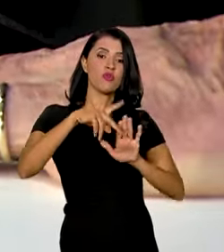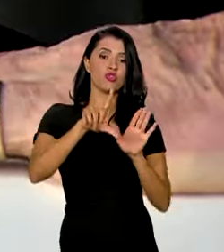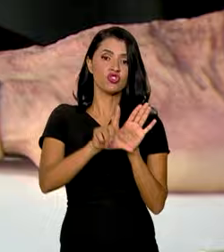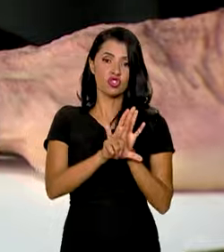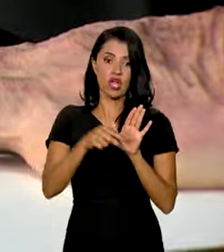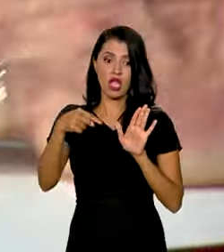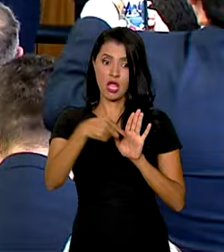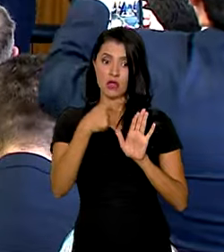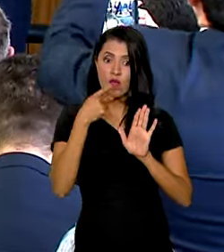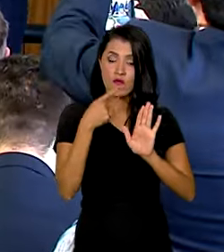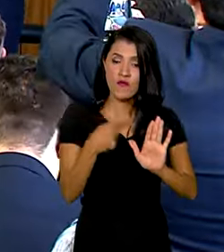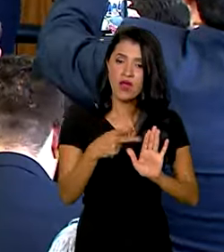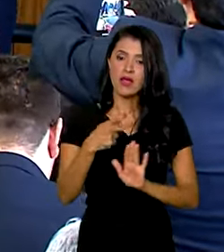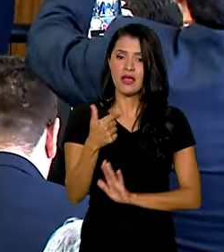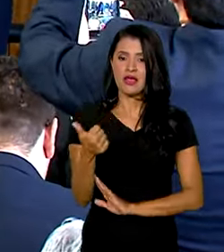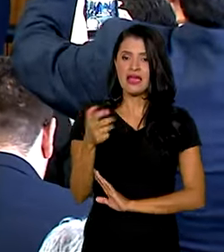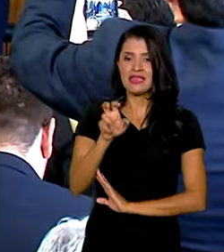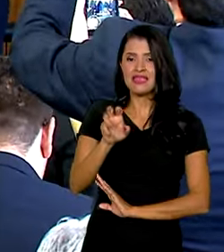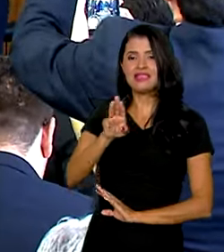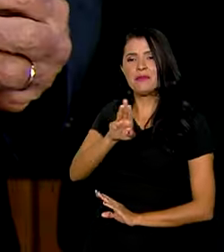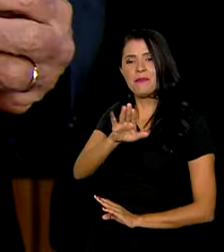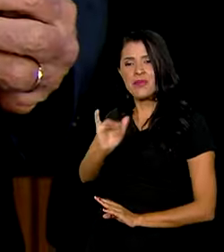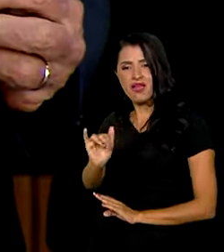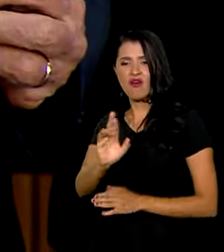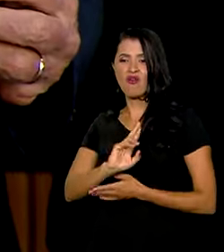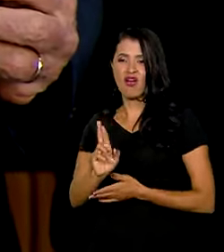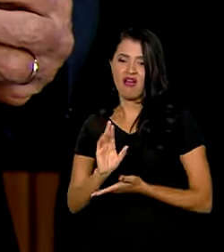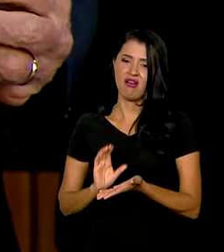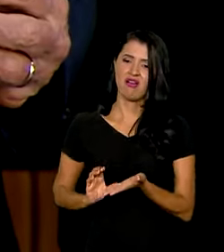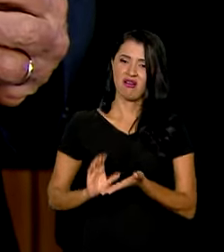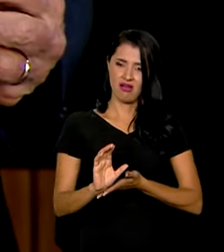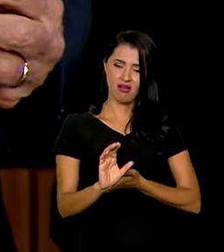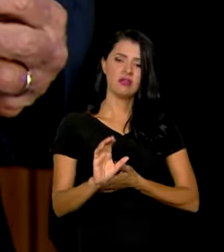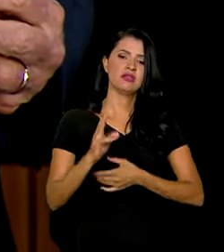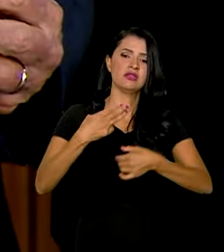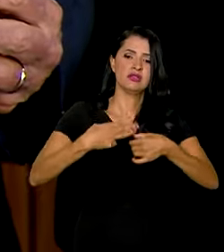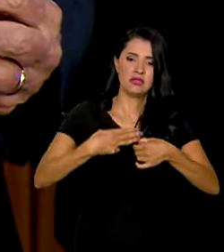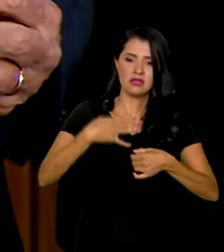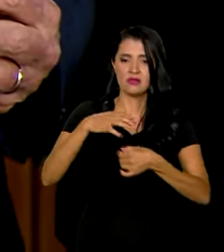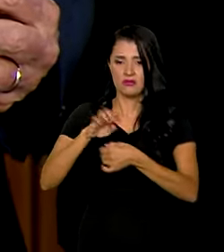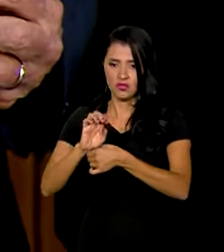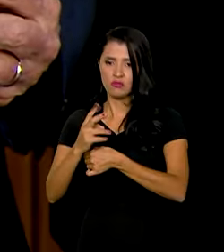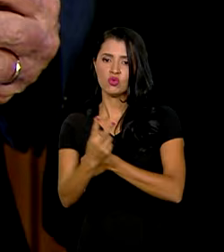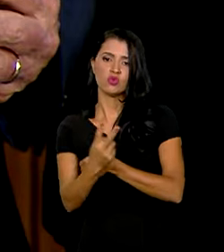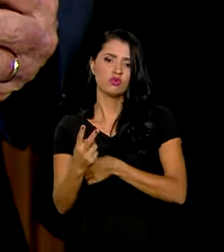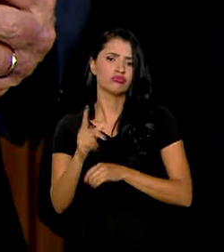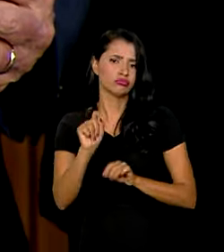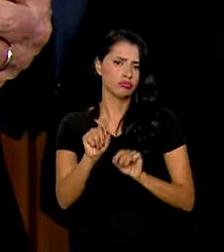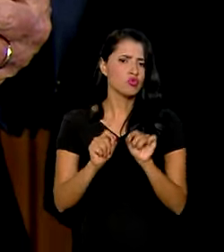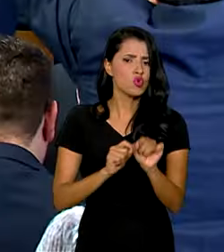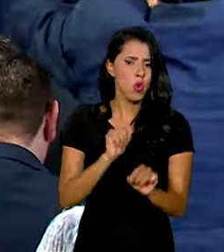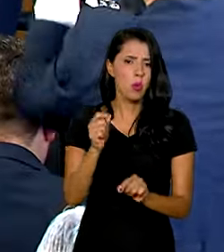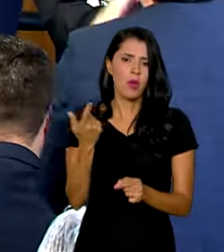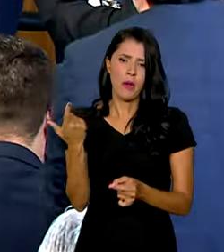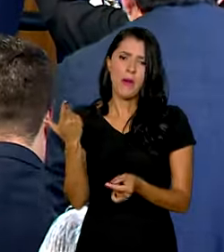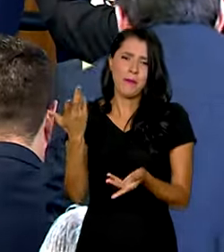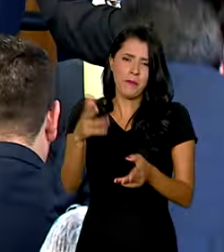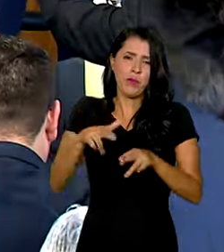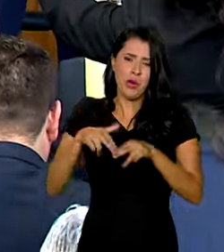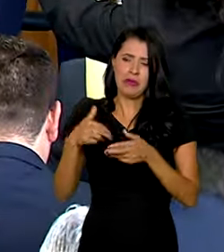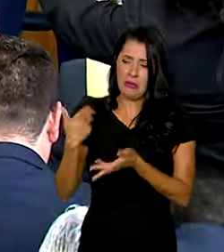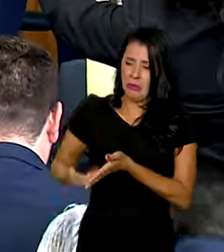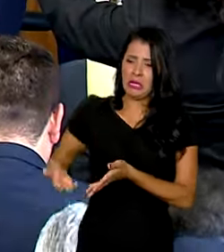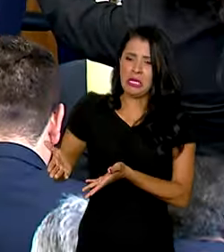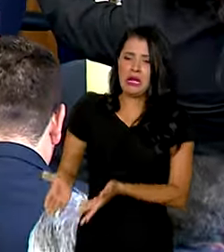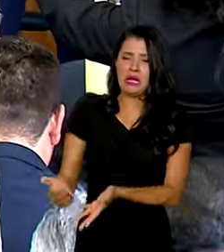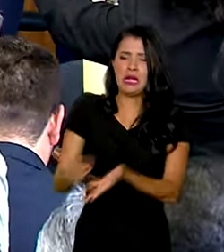que antecipa cerca de 15 bilhões de reais a estados e municípios, por conta da perda de